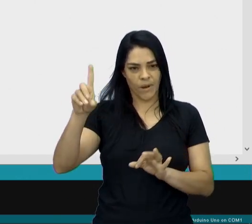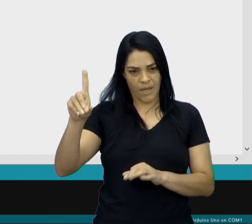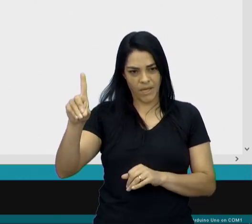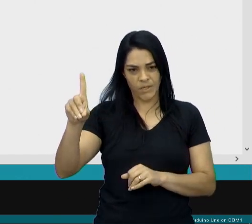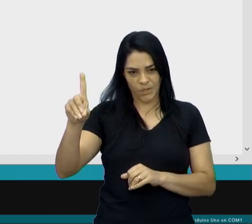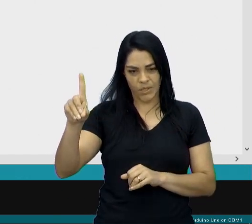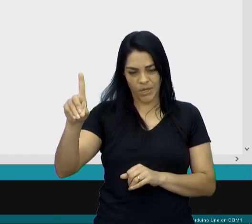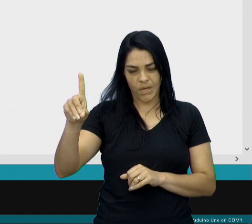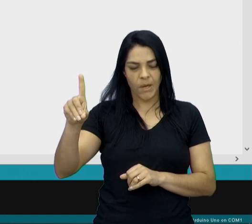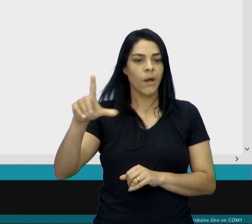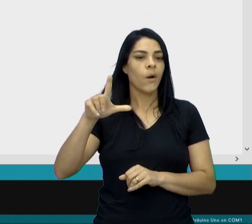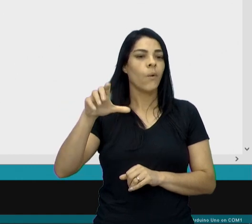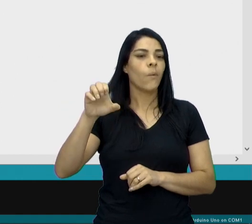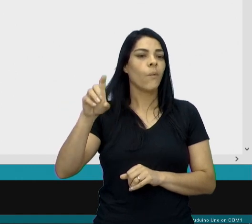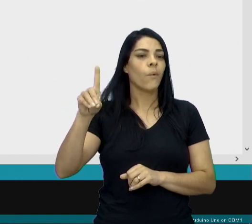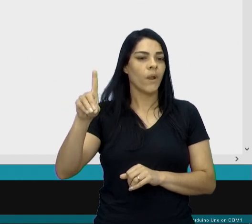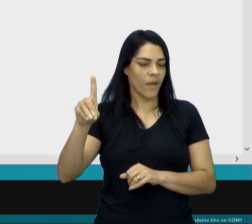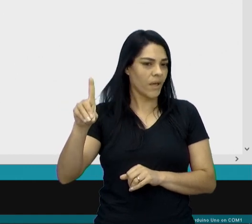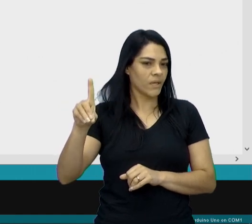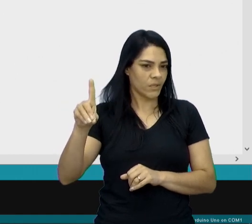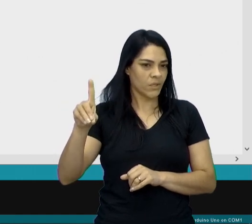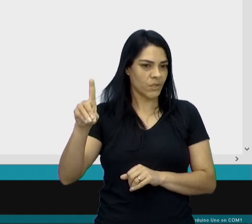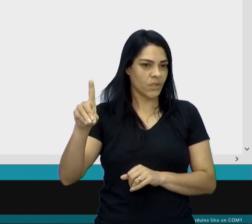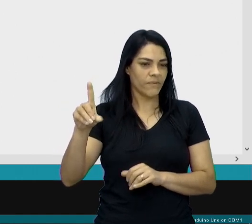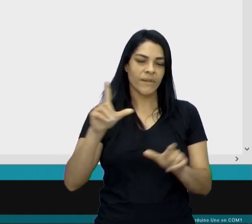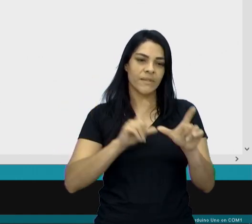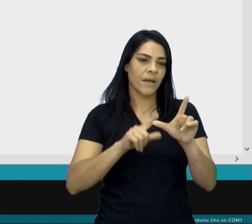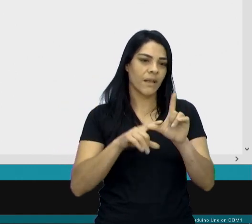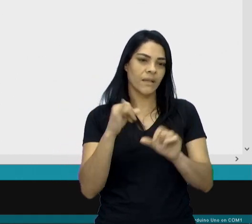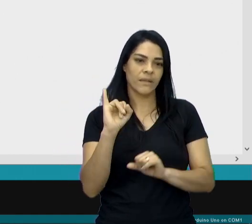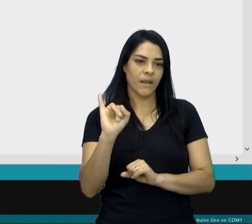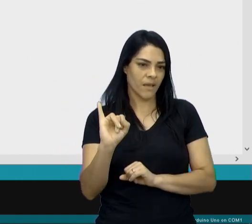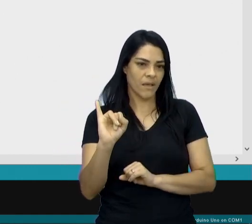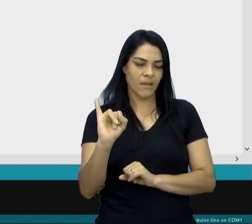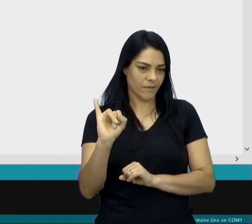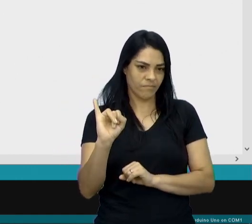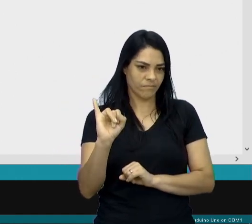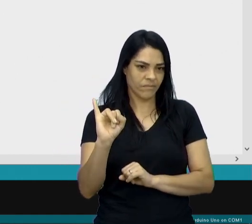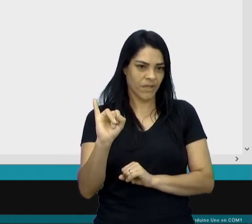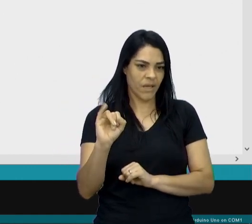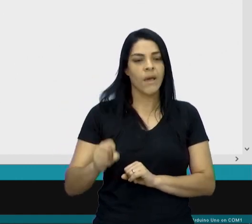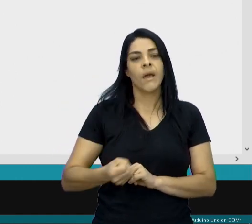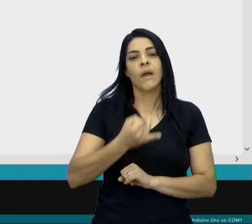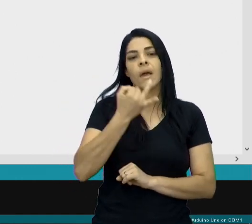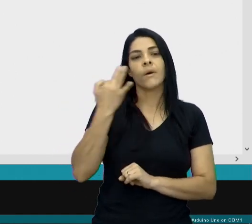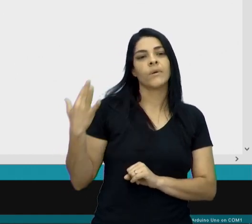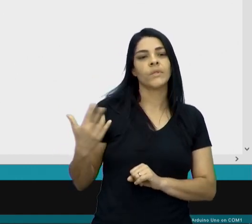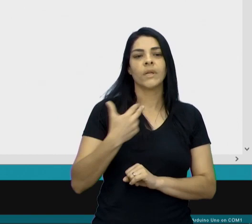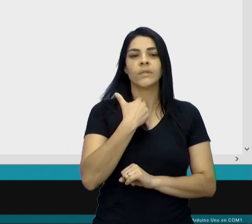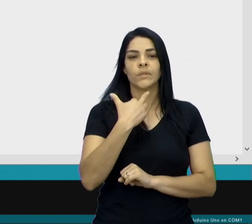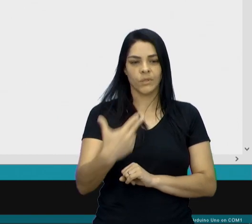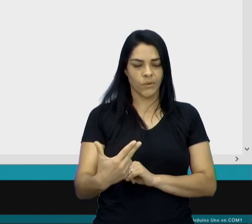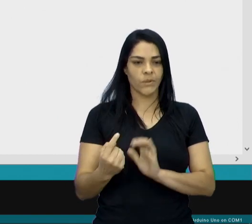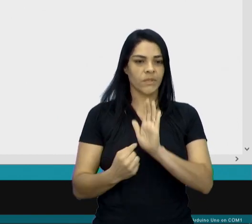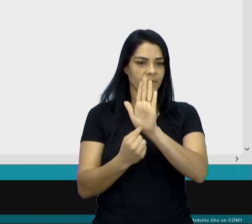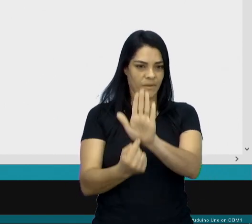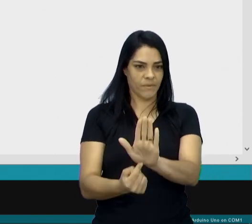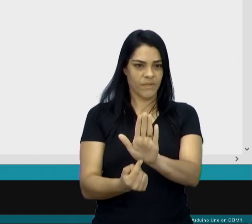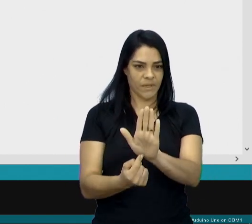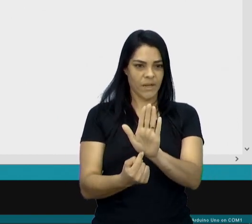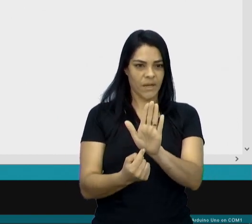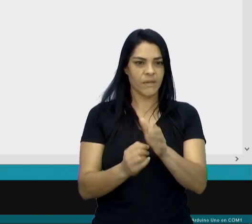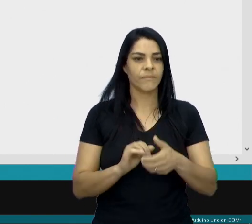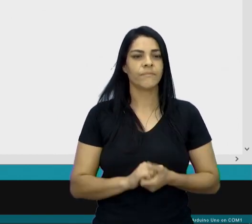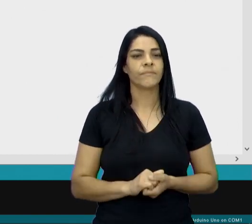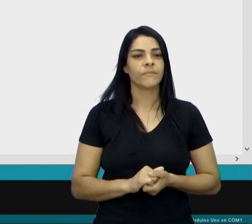o I, tá certo? É a quantidade de cores possíveis que o LED vai apresentar. Nós vamos entrar com a cor do LED, no caso aqui vai ser apagado, tá vendo?